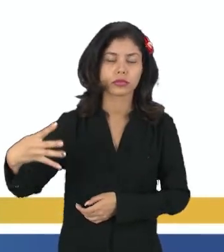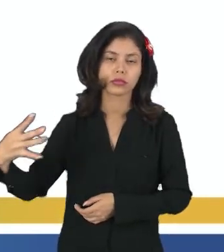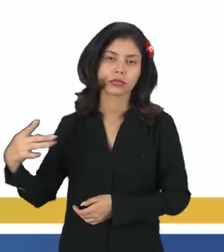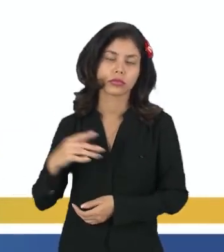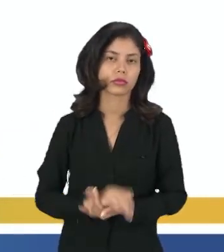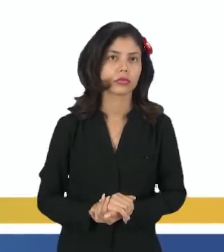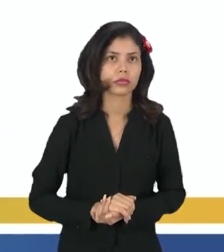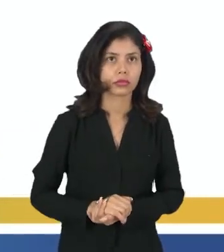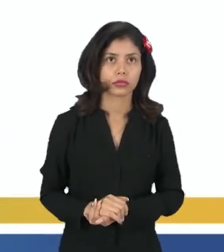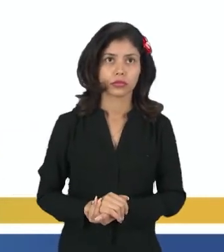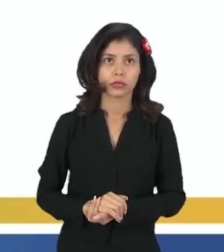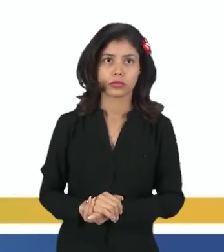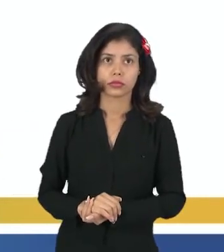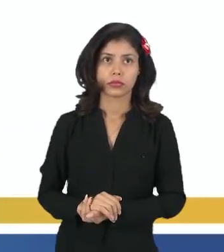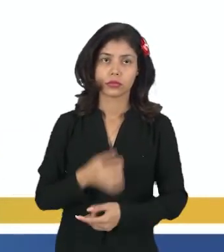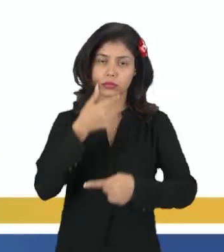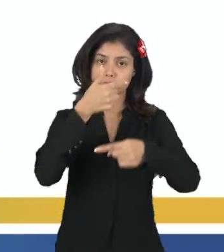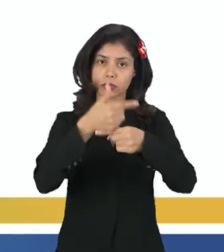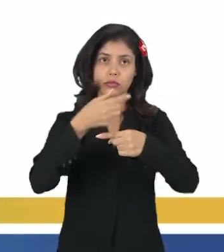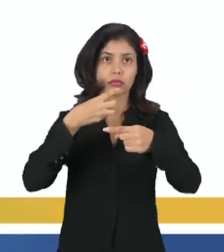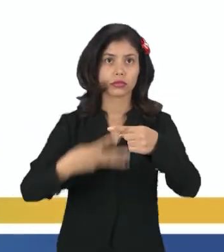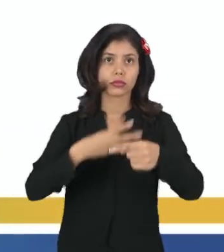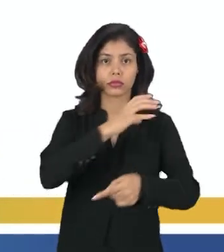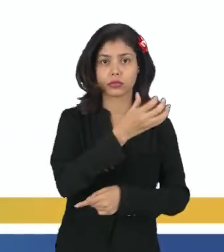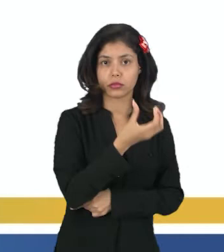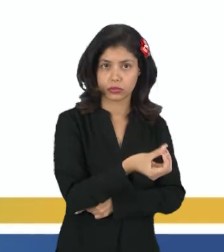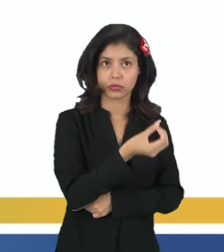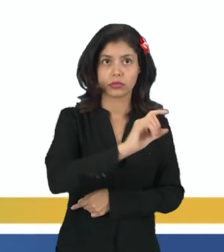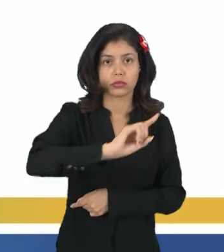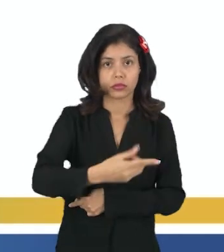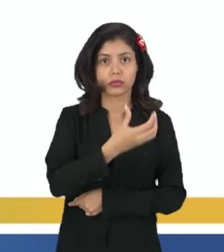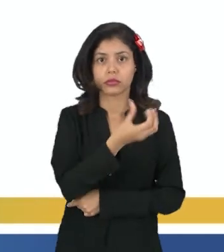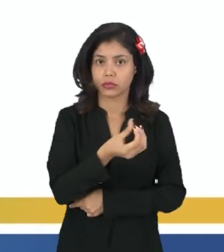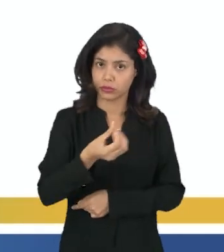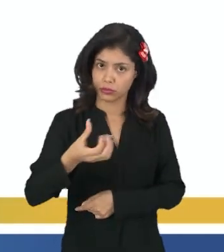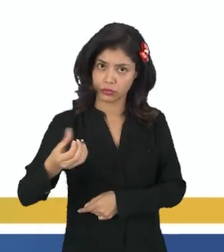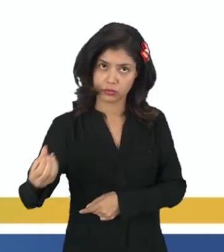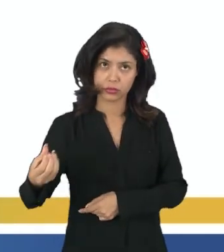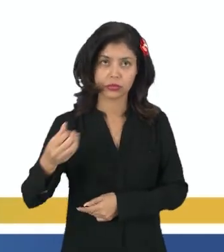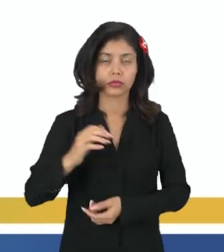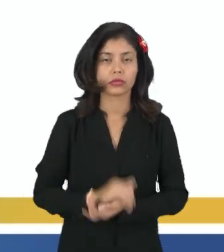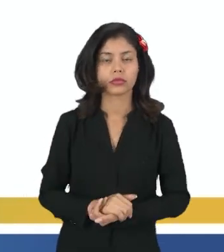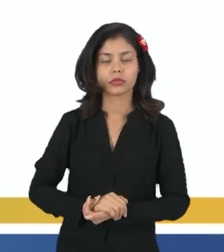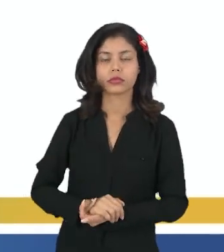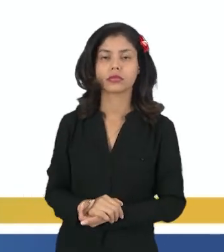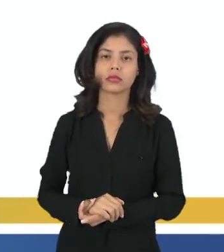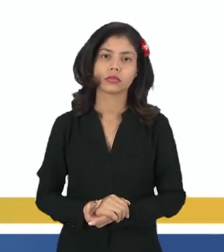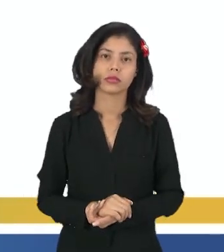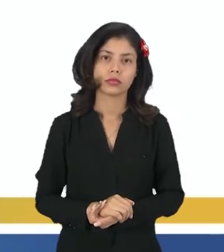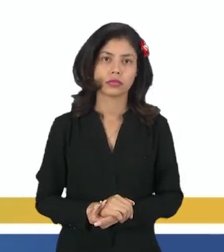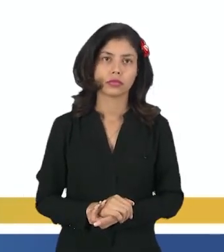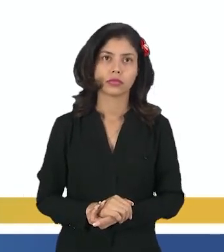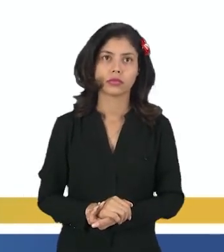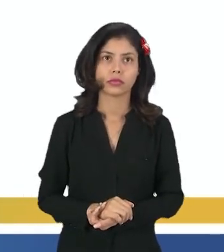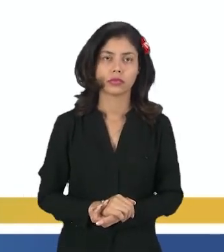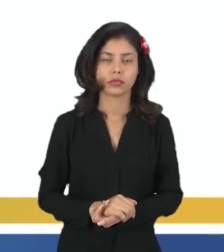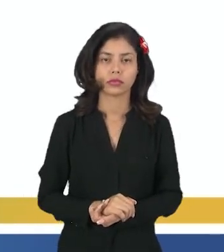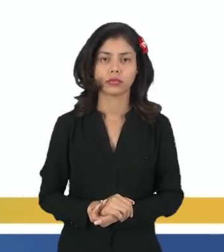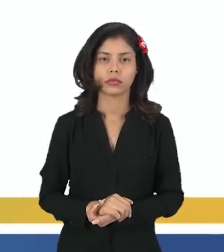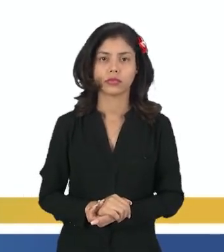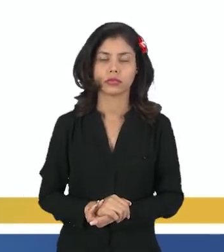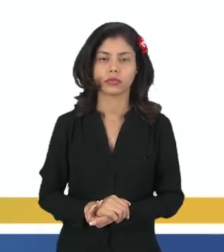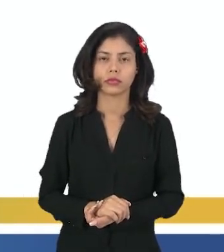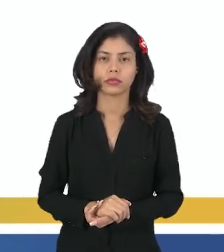dizima 0,444 e para fechar dois terços EA geratriz ou fração geratriz da pena nomenclatura de